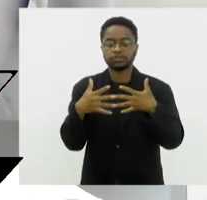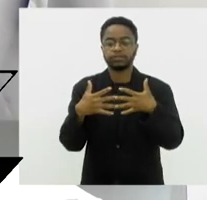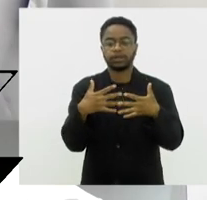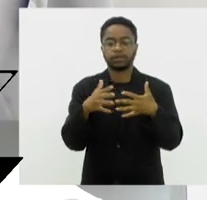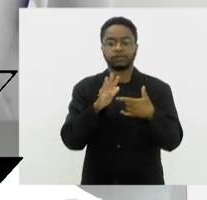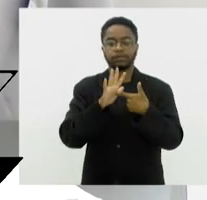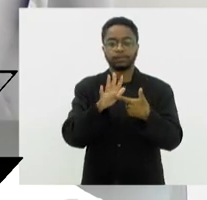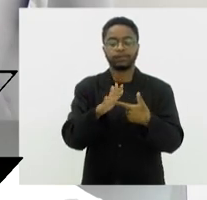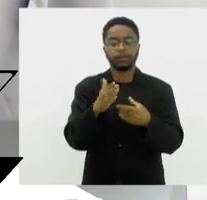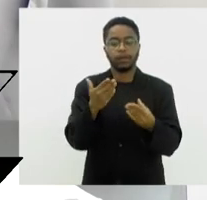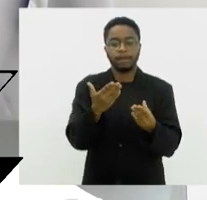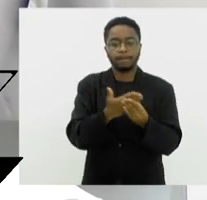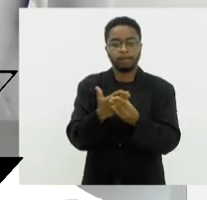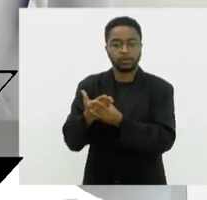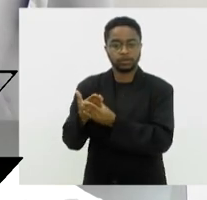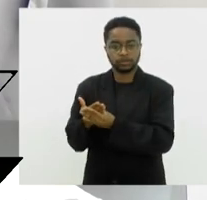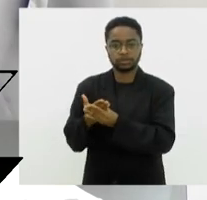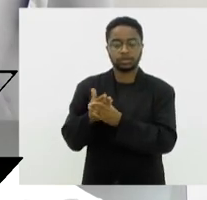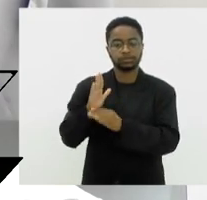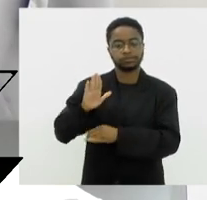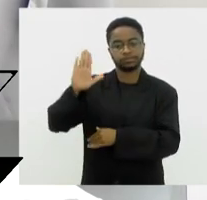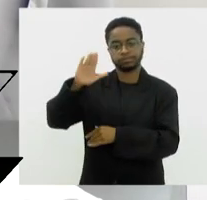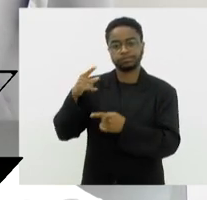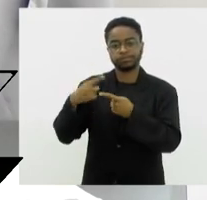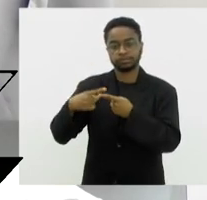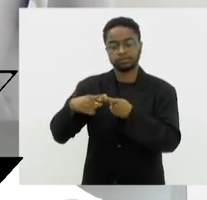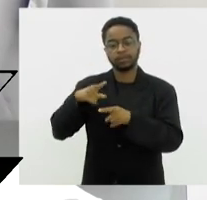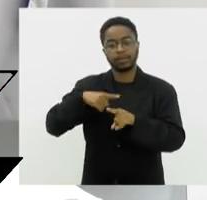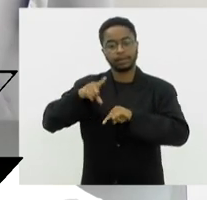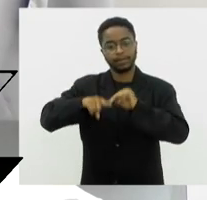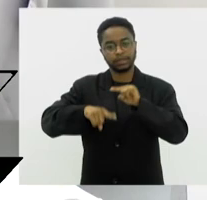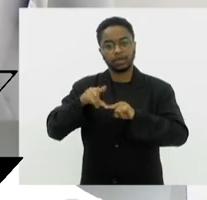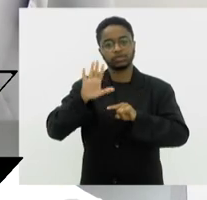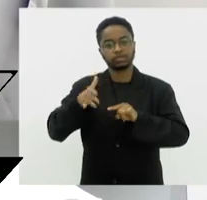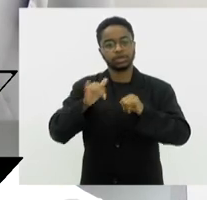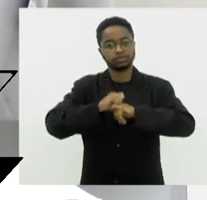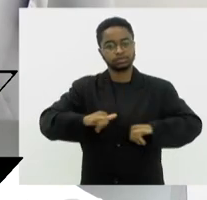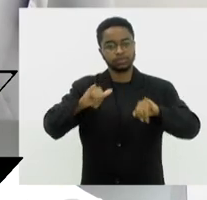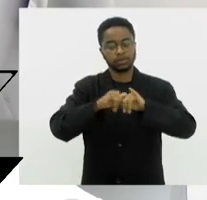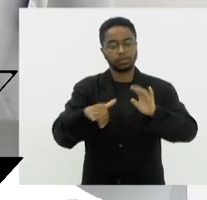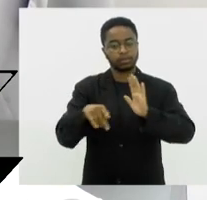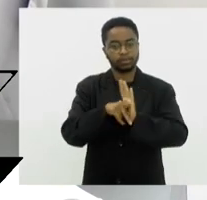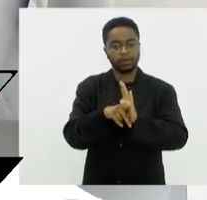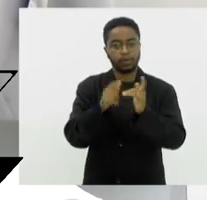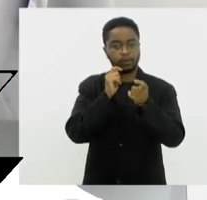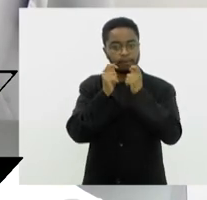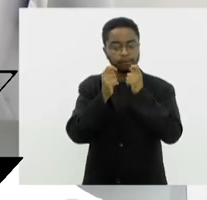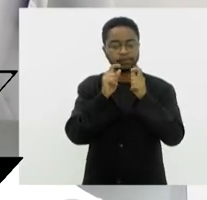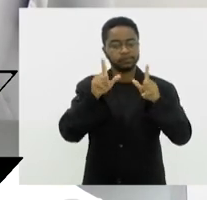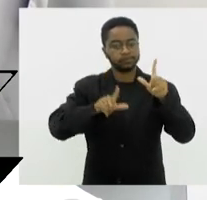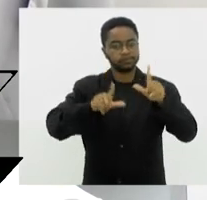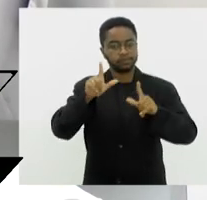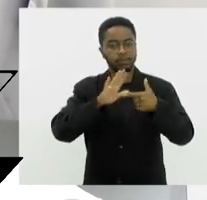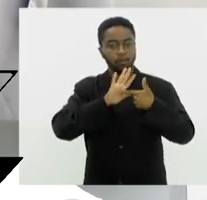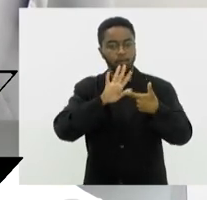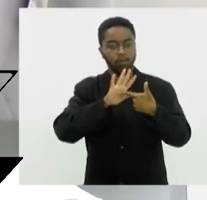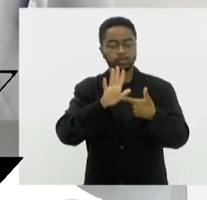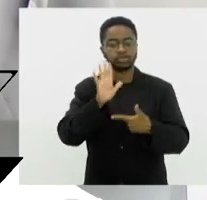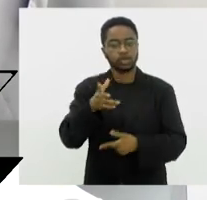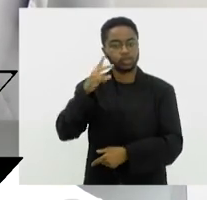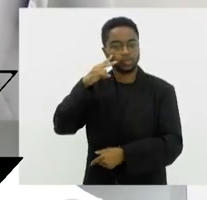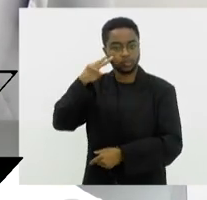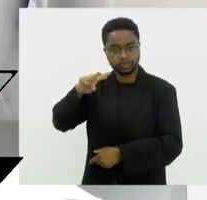dos processos licitatórios, uma vez que foi... matéria já divulgada pela imprensa, já vem sendo divulgada há 2 semanas. Então,